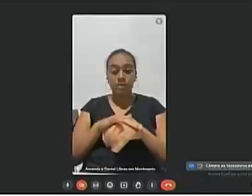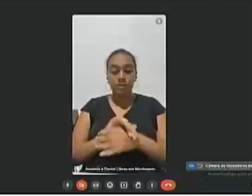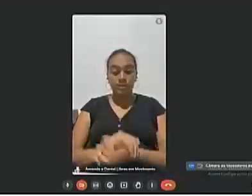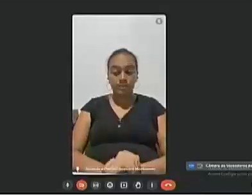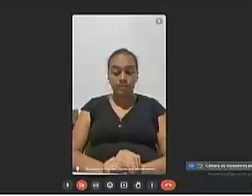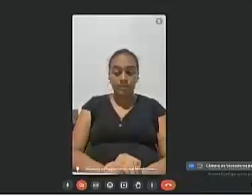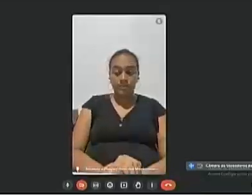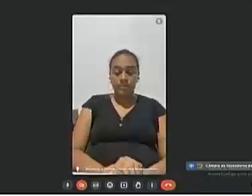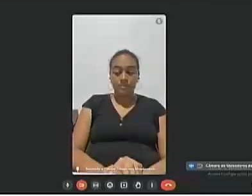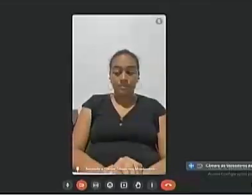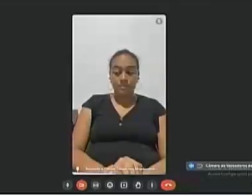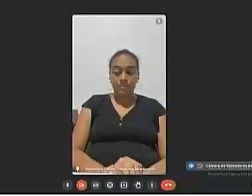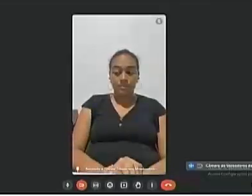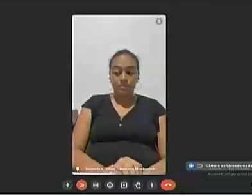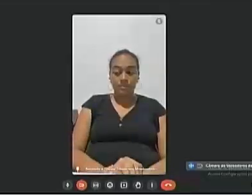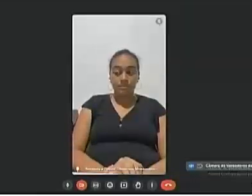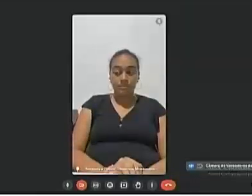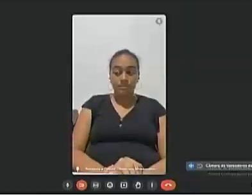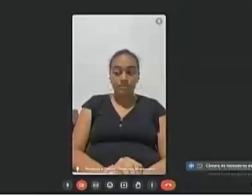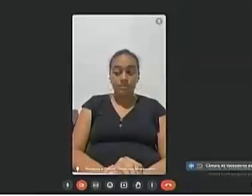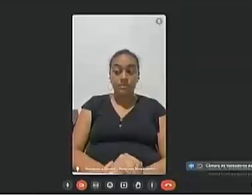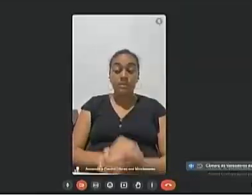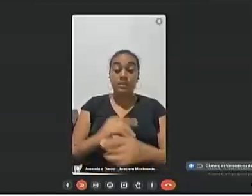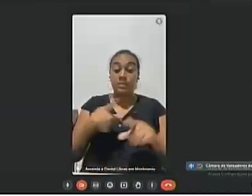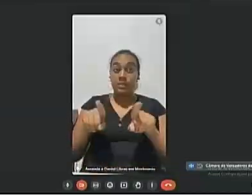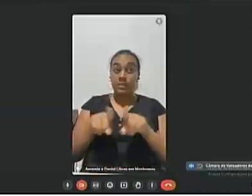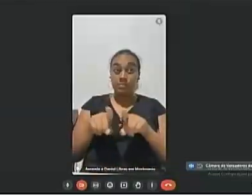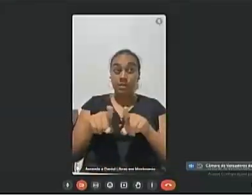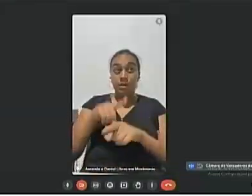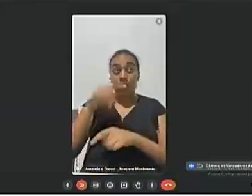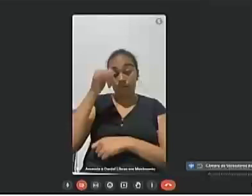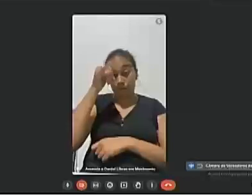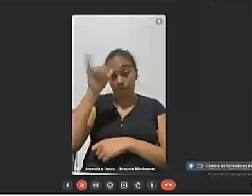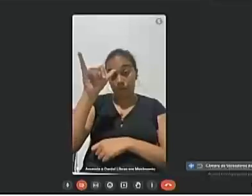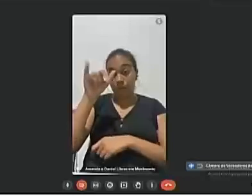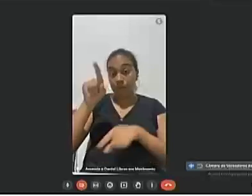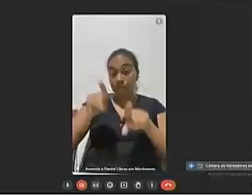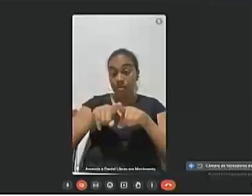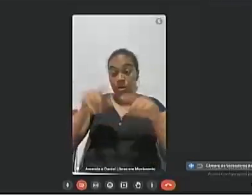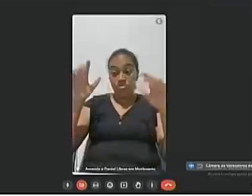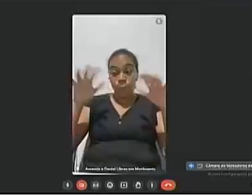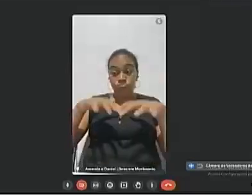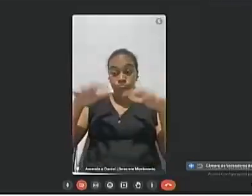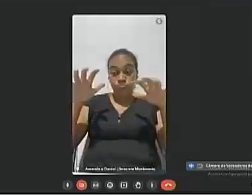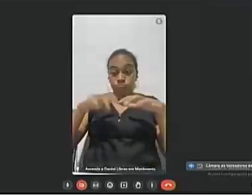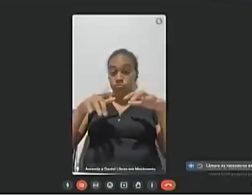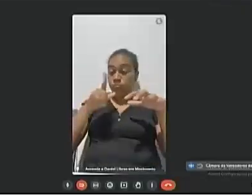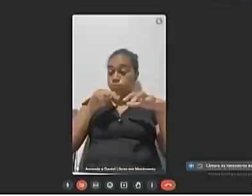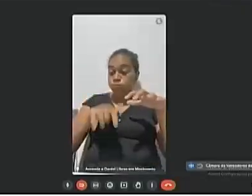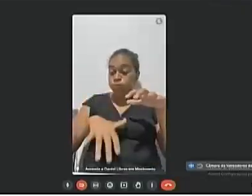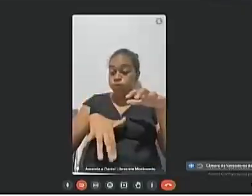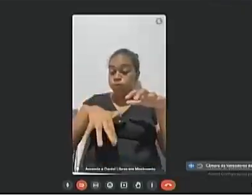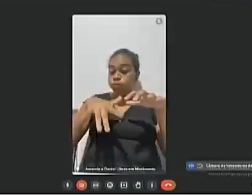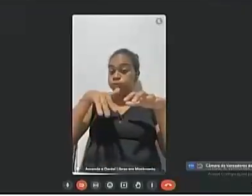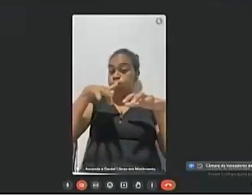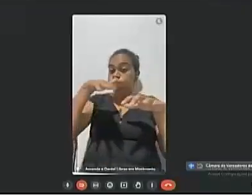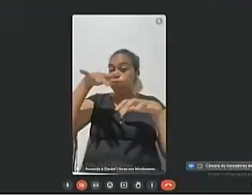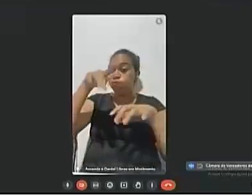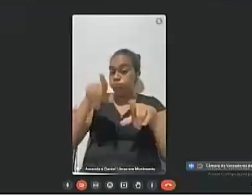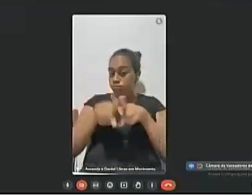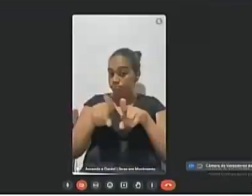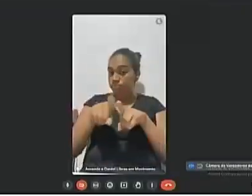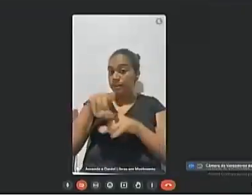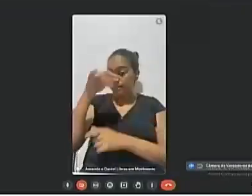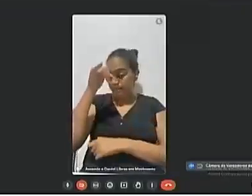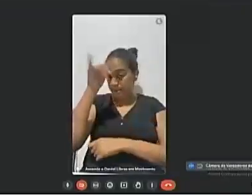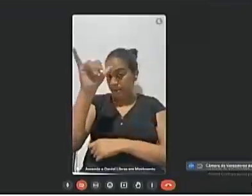Então, maximizaria assim a medida das quedas de água, transformando cerca de 350 metros de